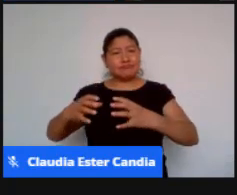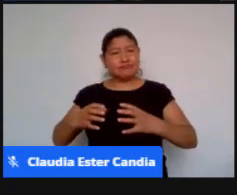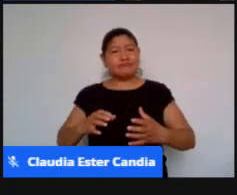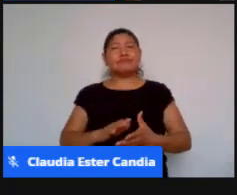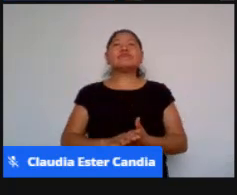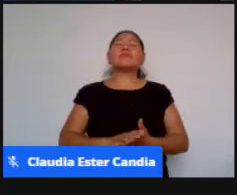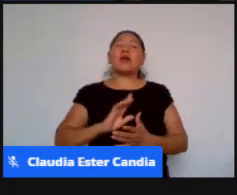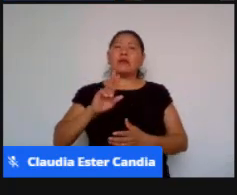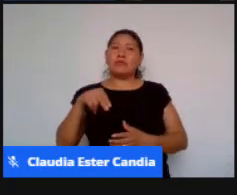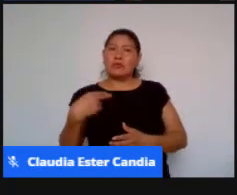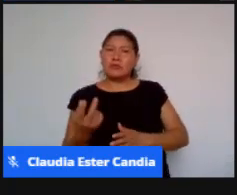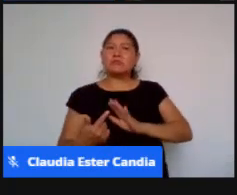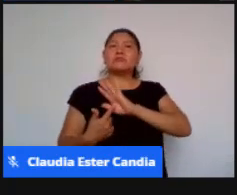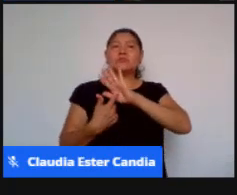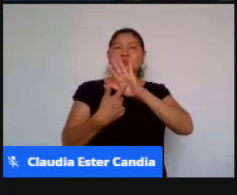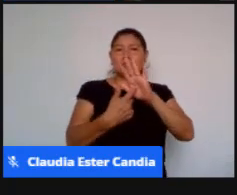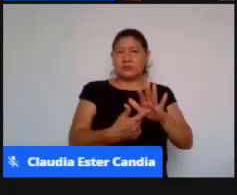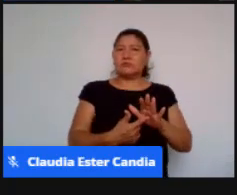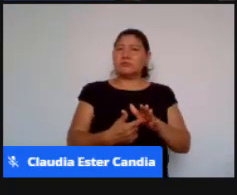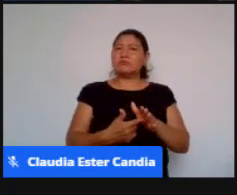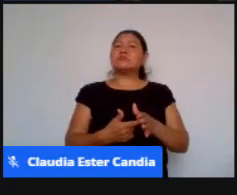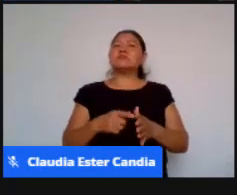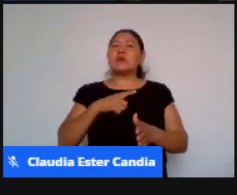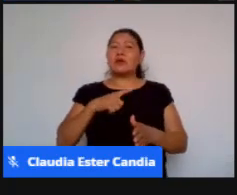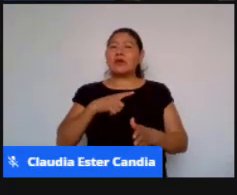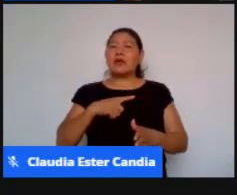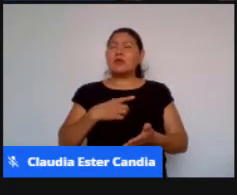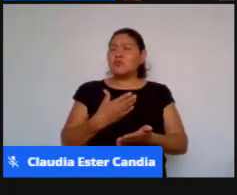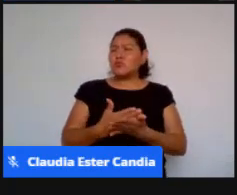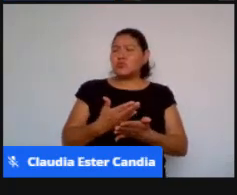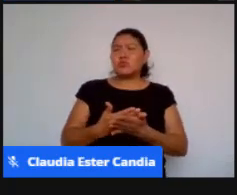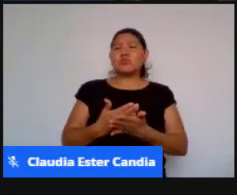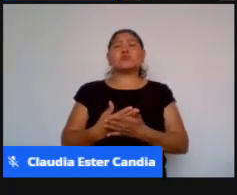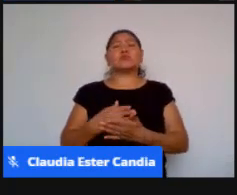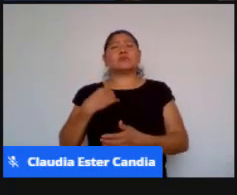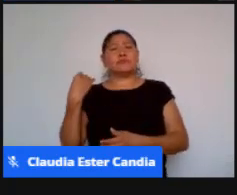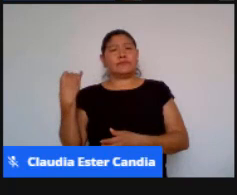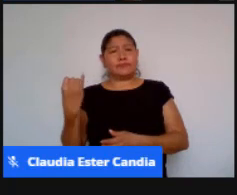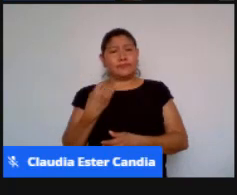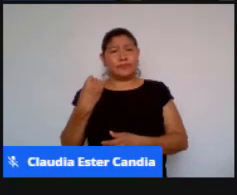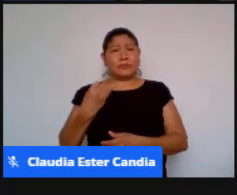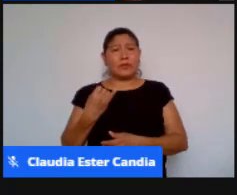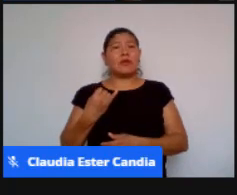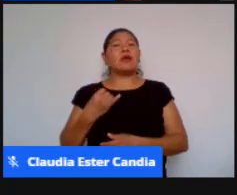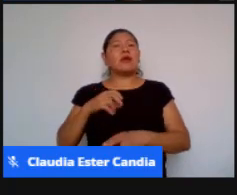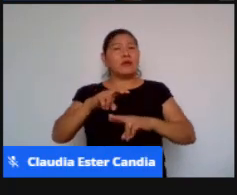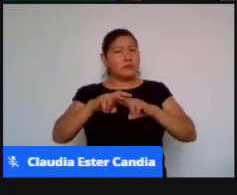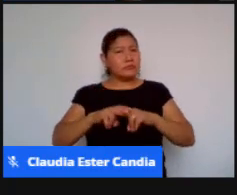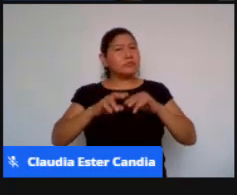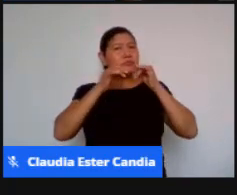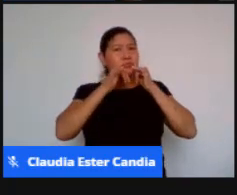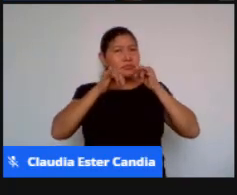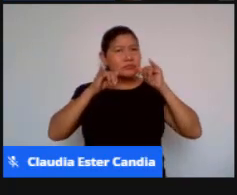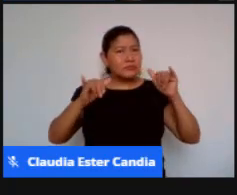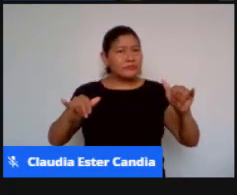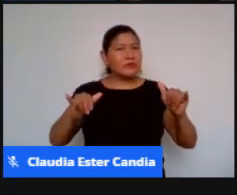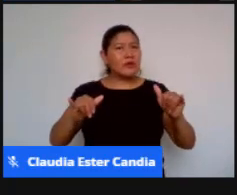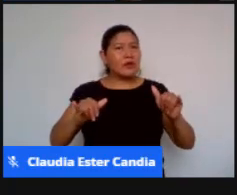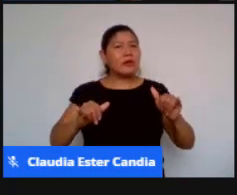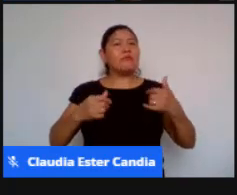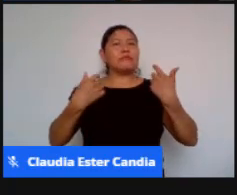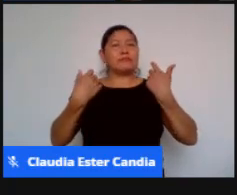isso também, né, por meio aí dos conceitos fundantes, né? Então, deem uma lida, né, nesse